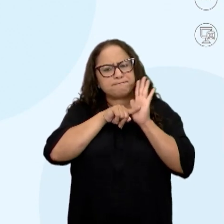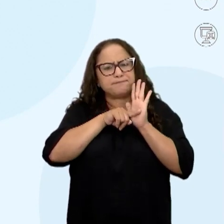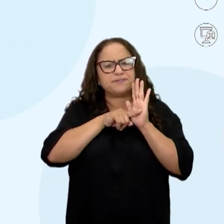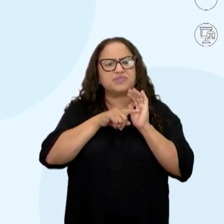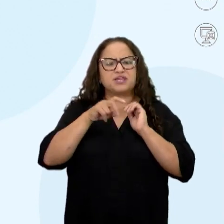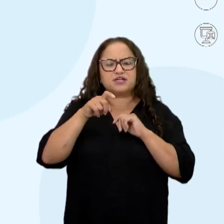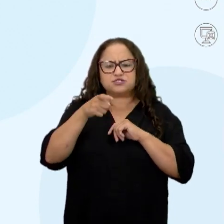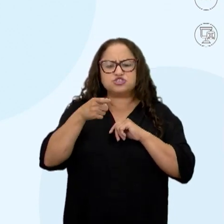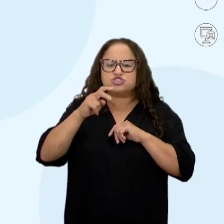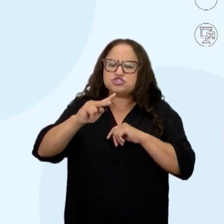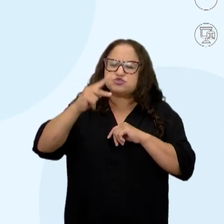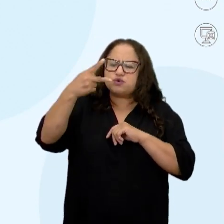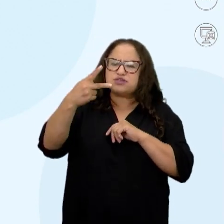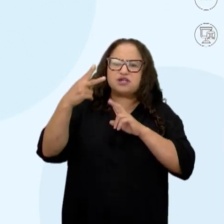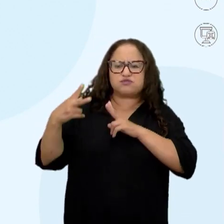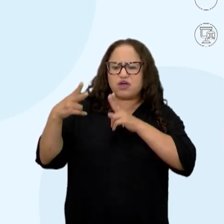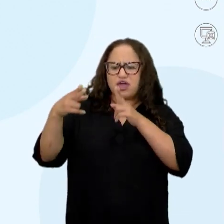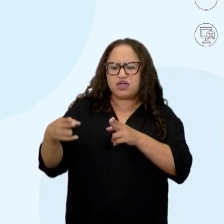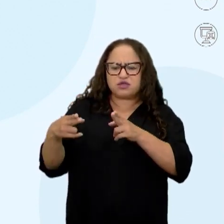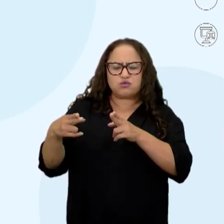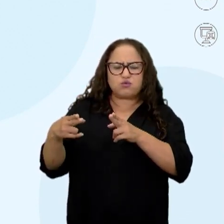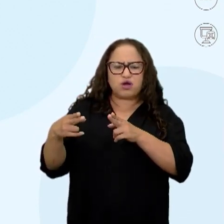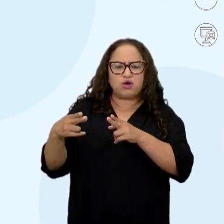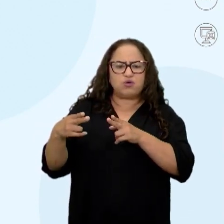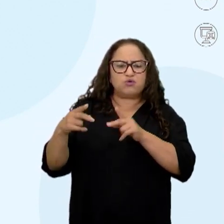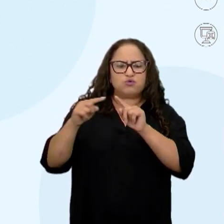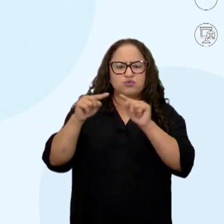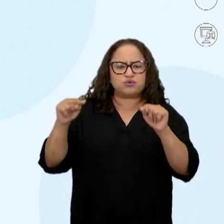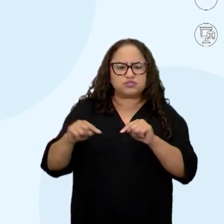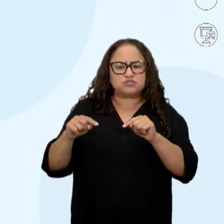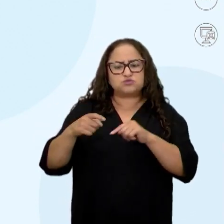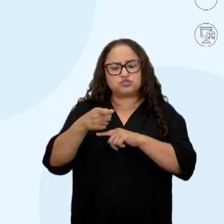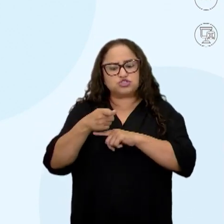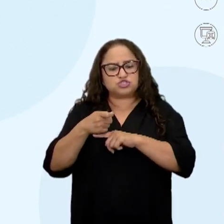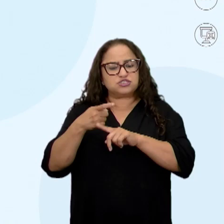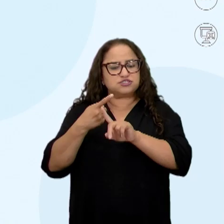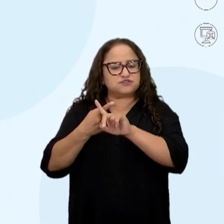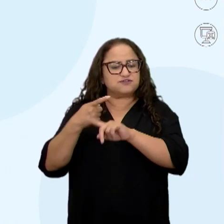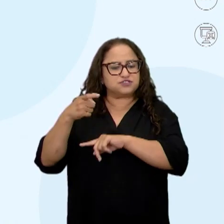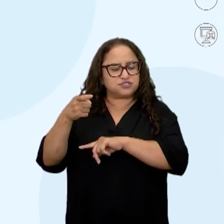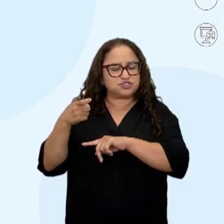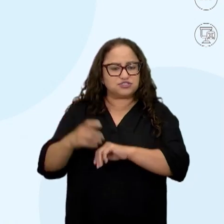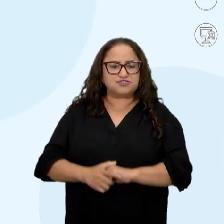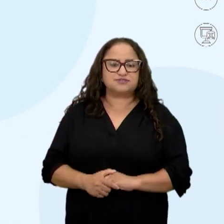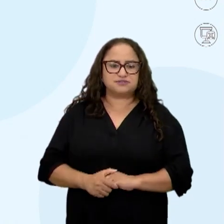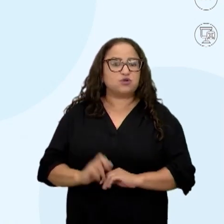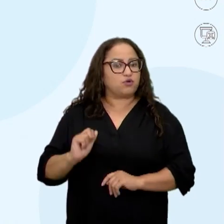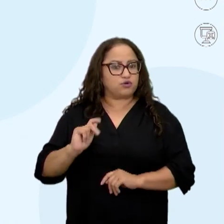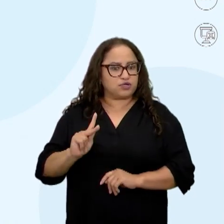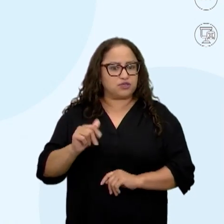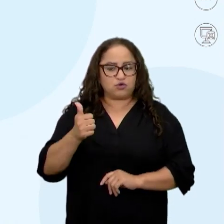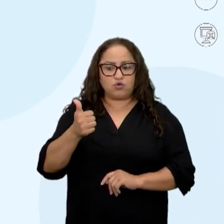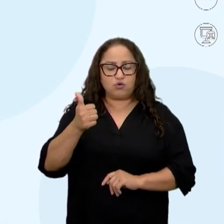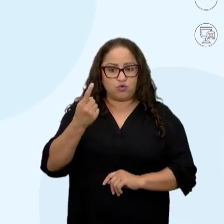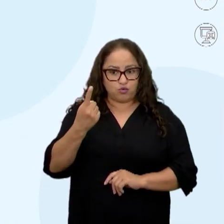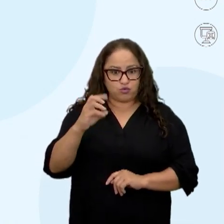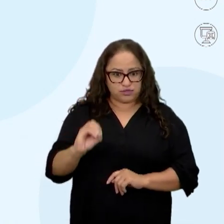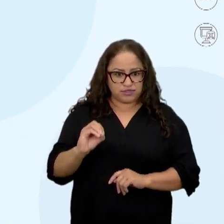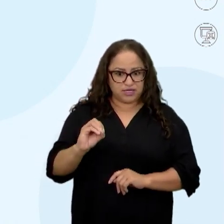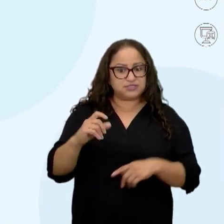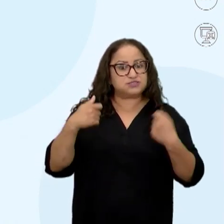x quadrado é a mesma coisa que um quadradinho de lado x vezes x tá certo o 10x